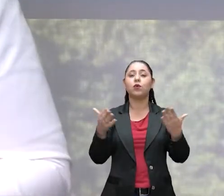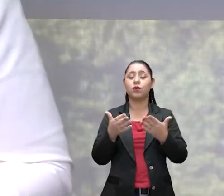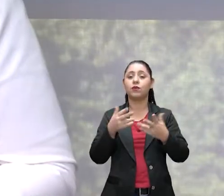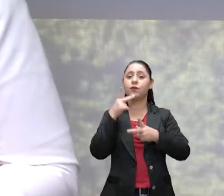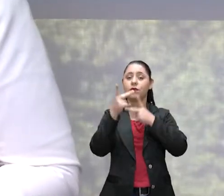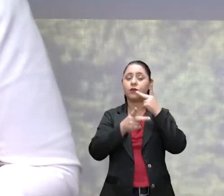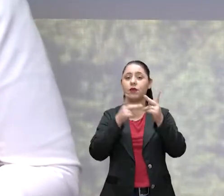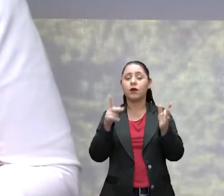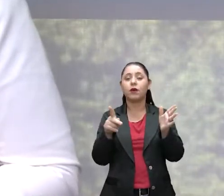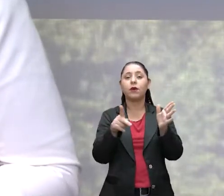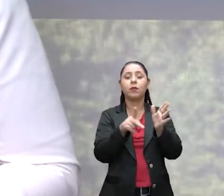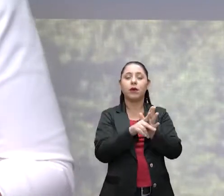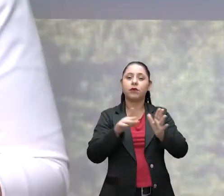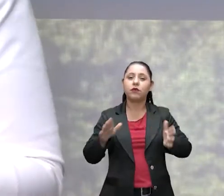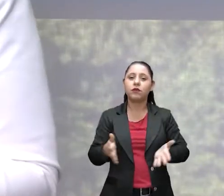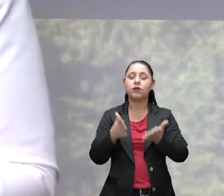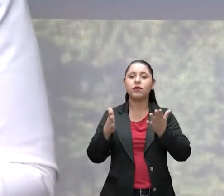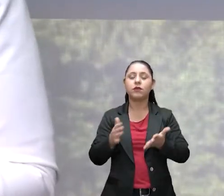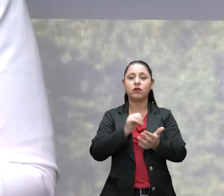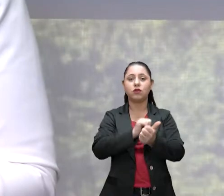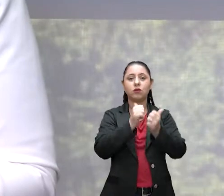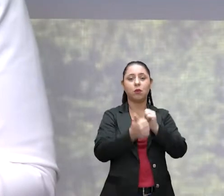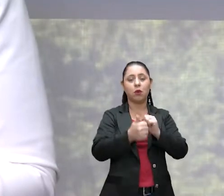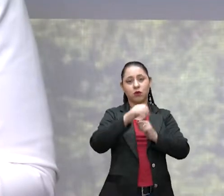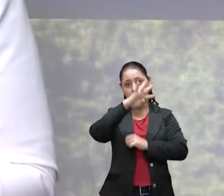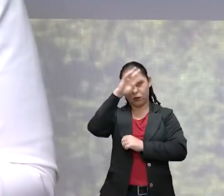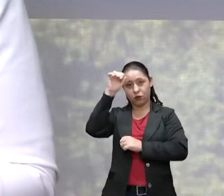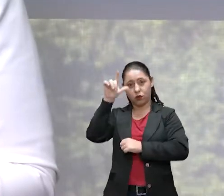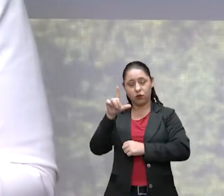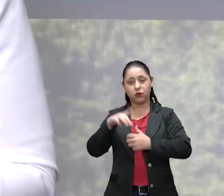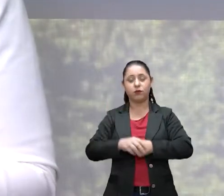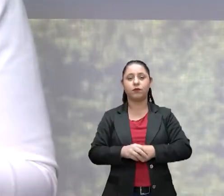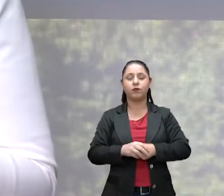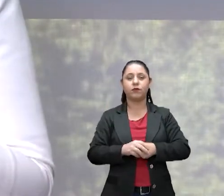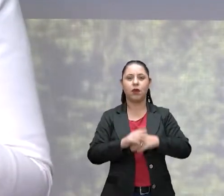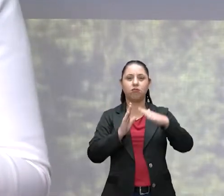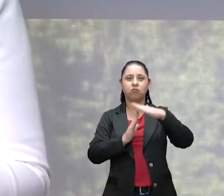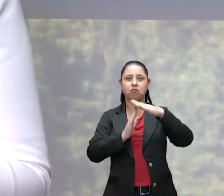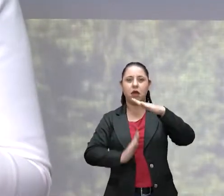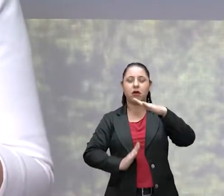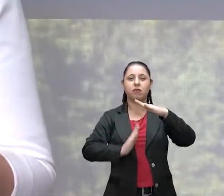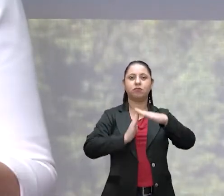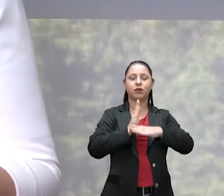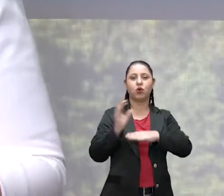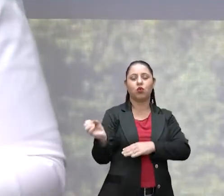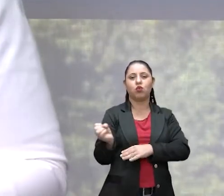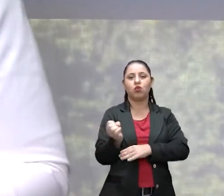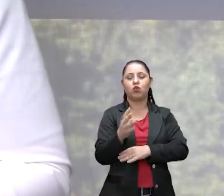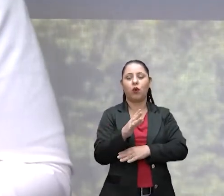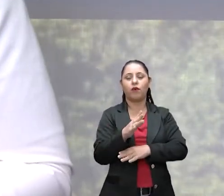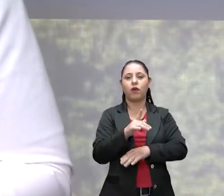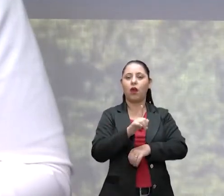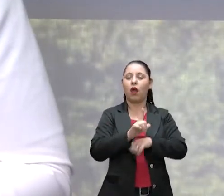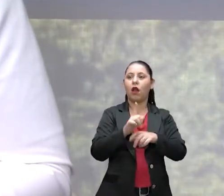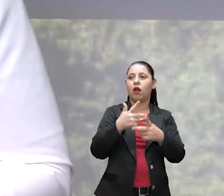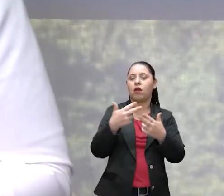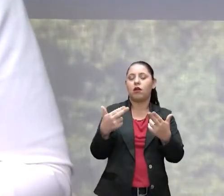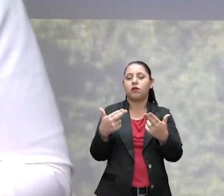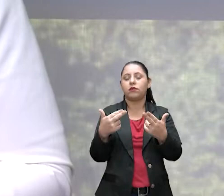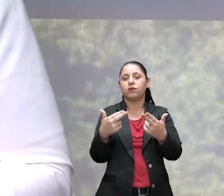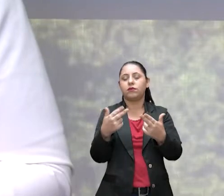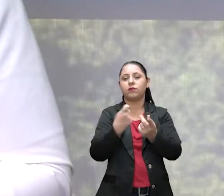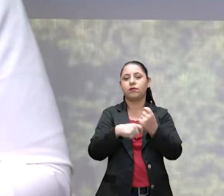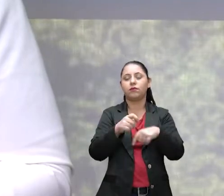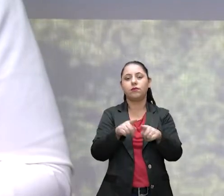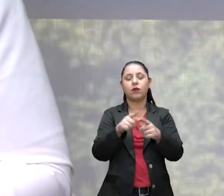Nesta edição vamos falar sobre incentivo ao esporte de Mato Grosso do Sul, superação e inovação no mercado de trabalho e